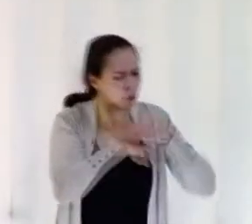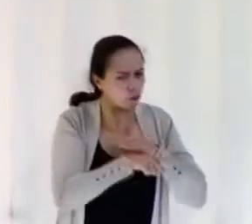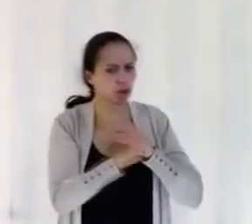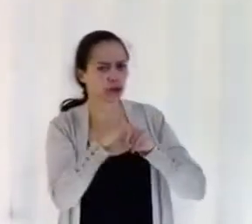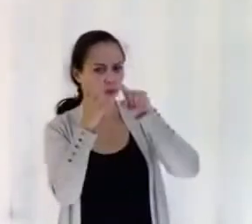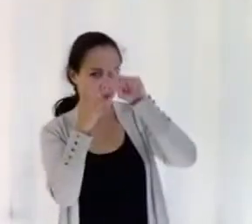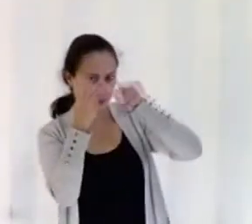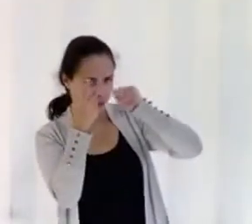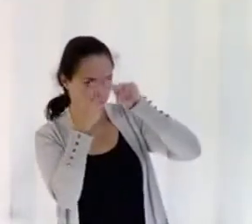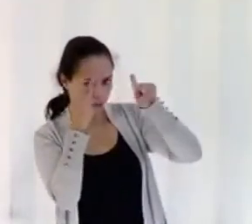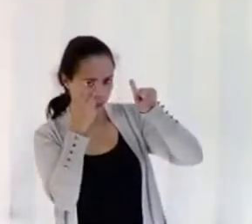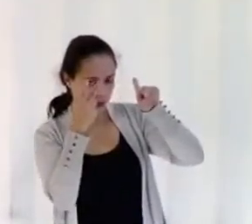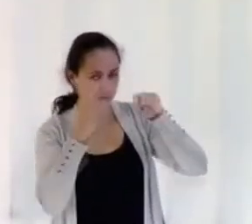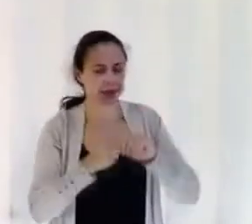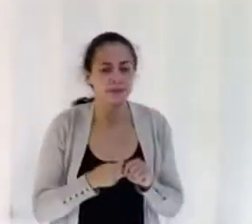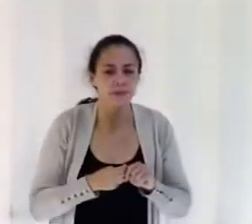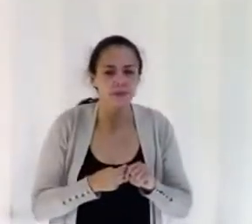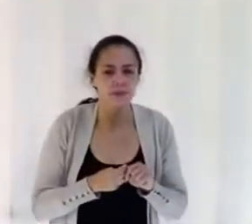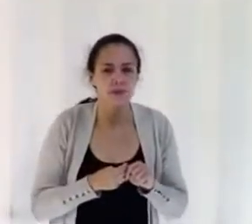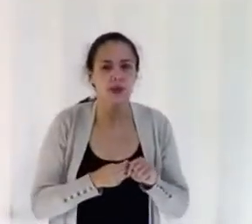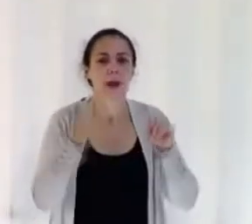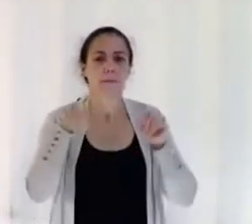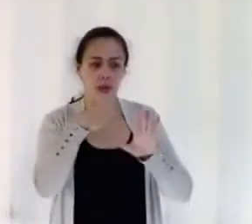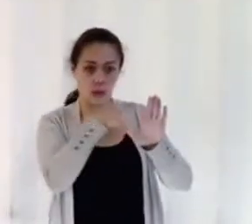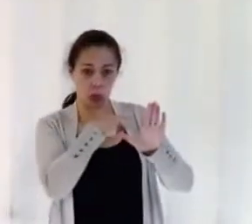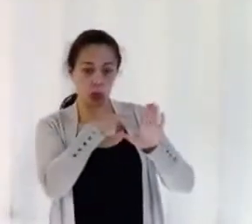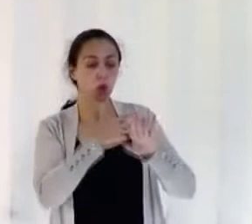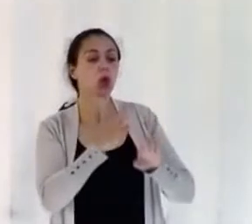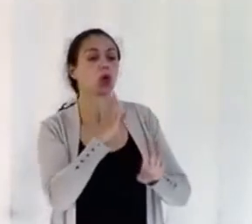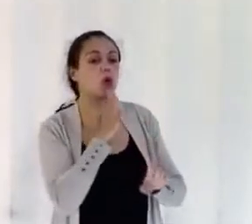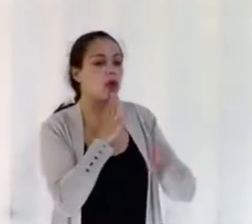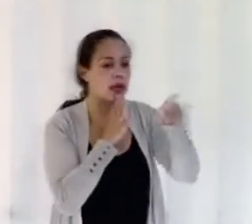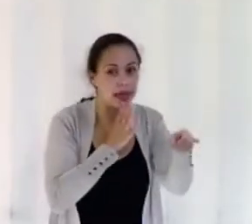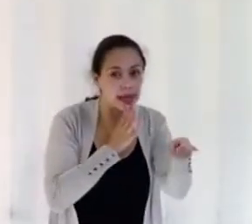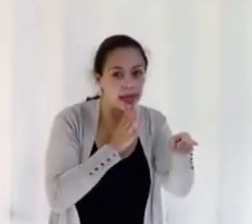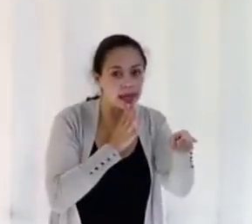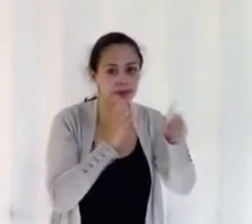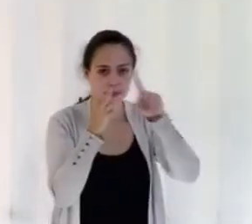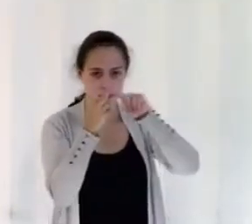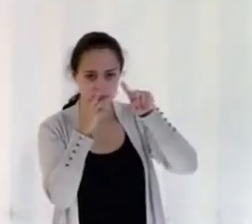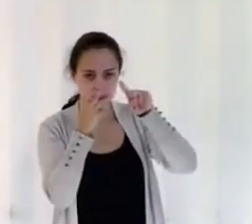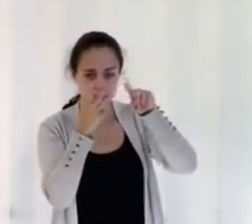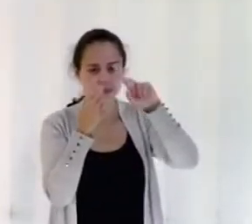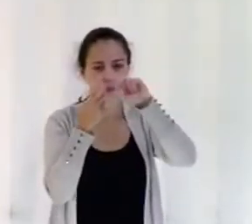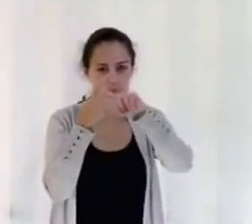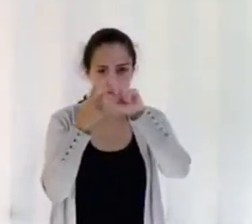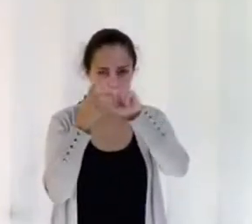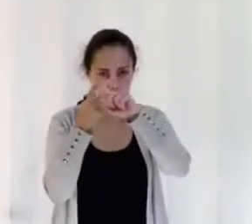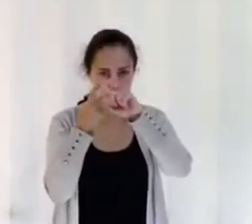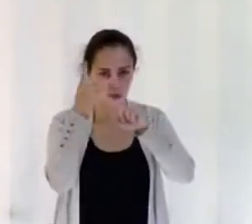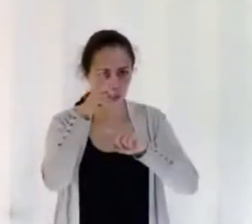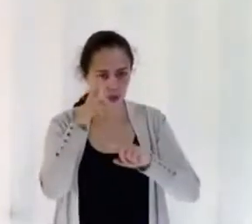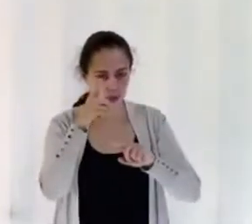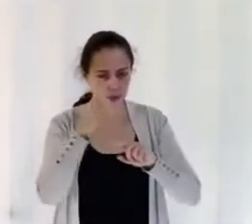As ovelhas olhem para os seus pastores. E olhem para os pastores como aquele que tem sabedoria para